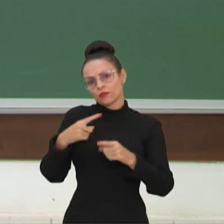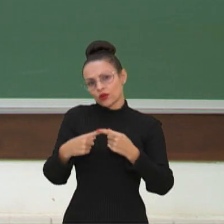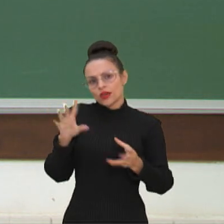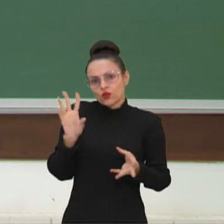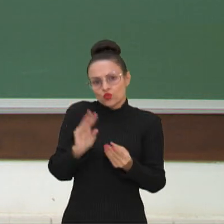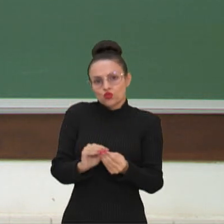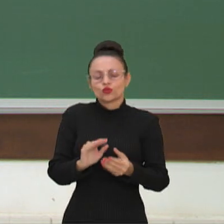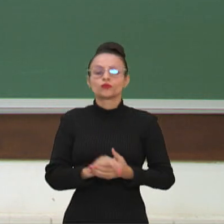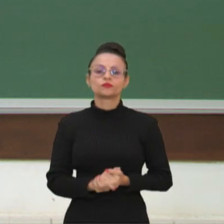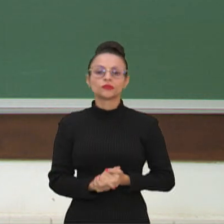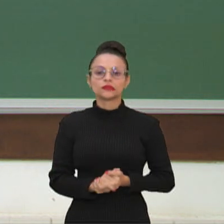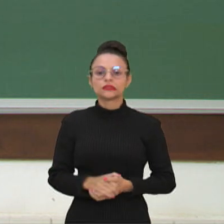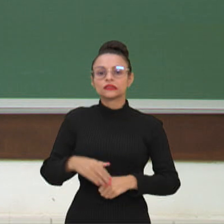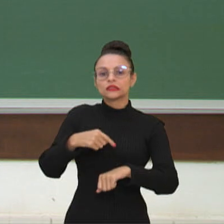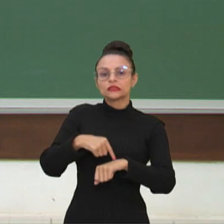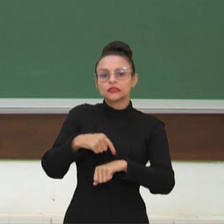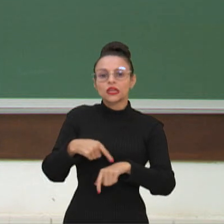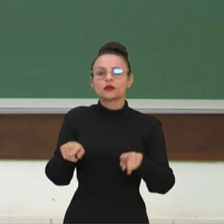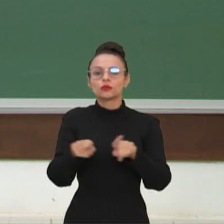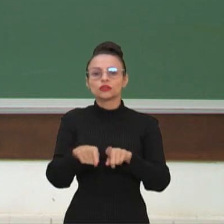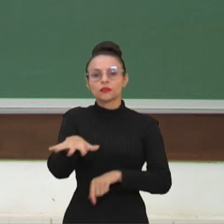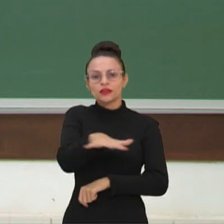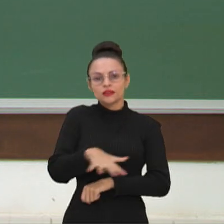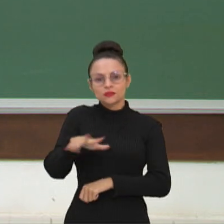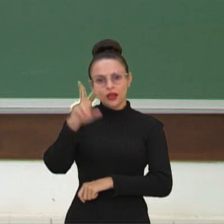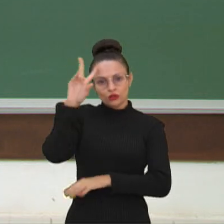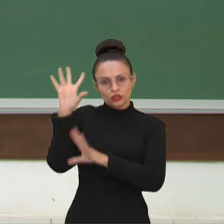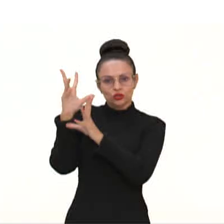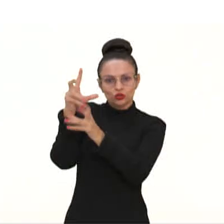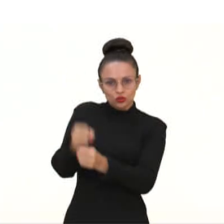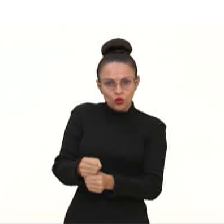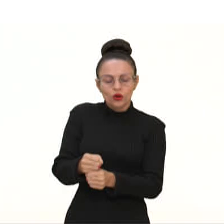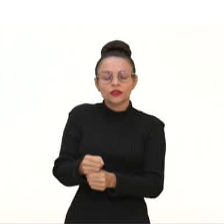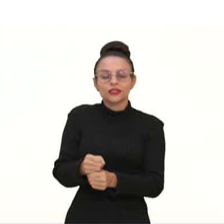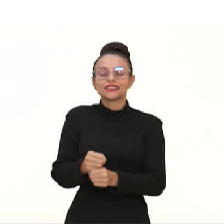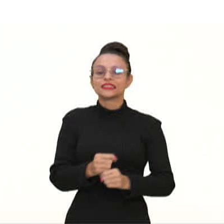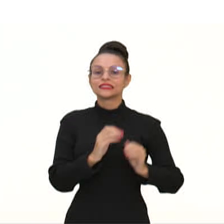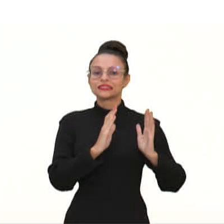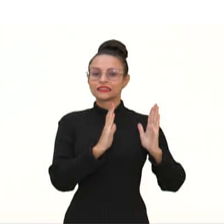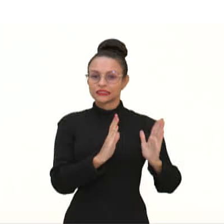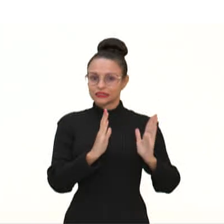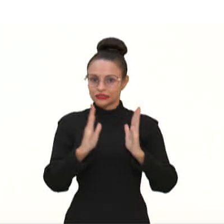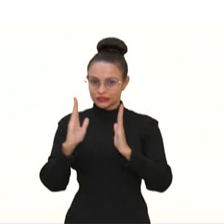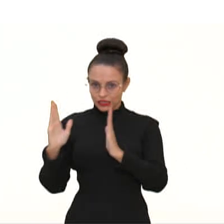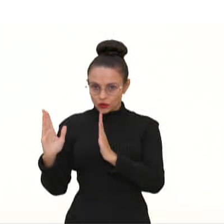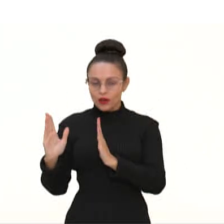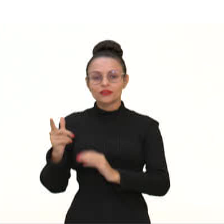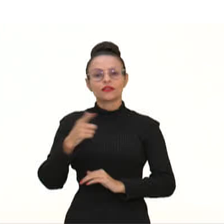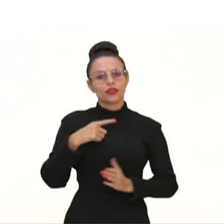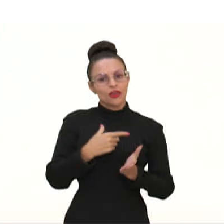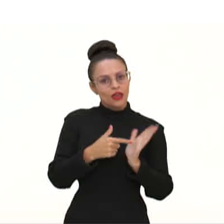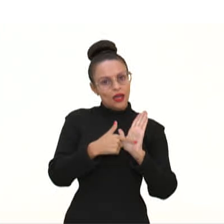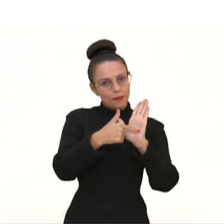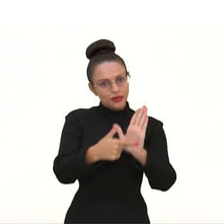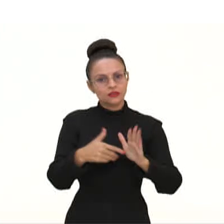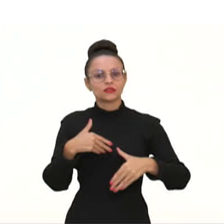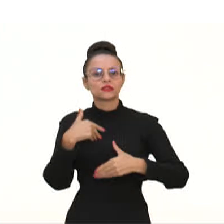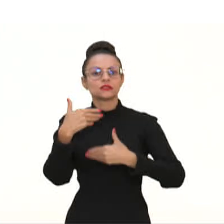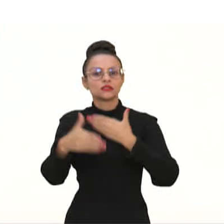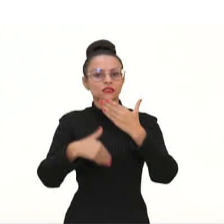conto, ele apresenta os elementos básicos, então, narrador, que pode ser em primeira ou terceira pessoa,